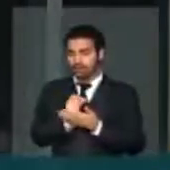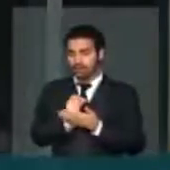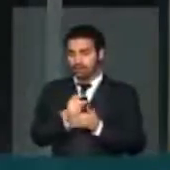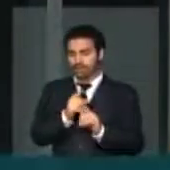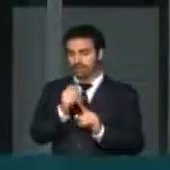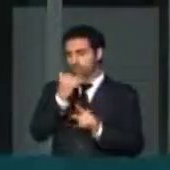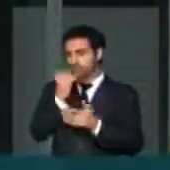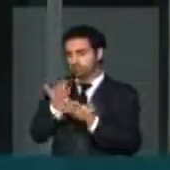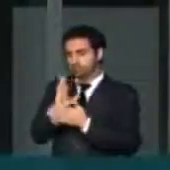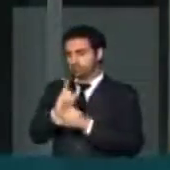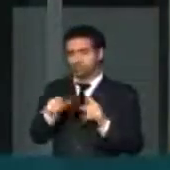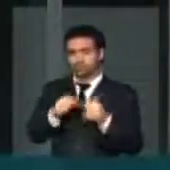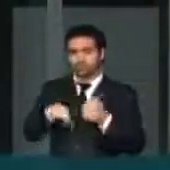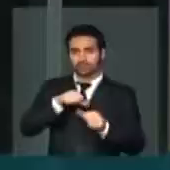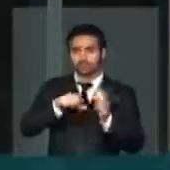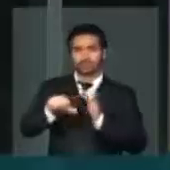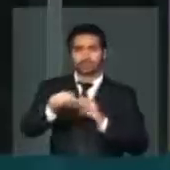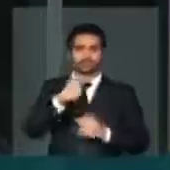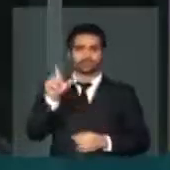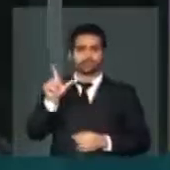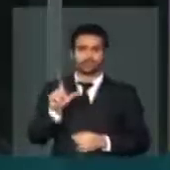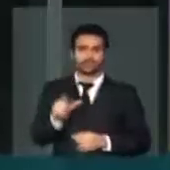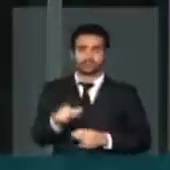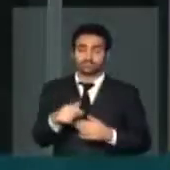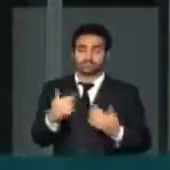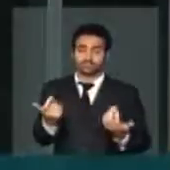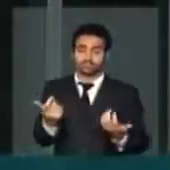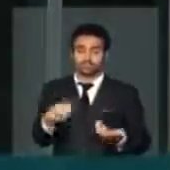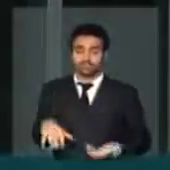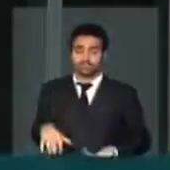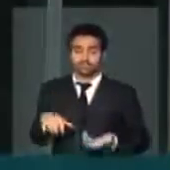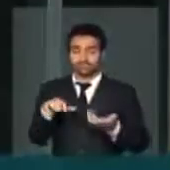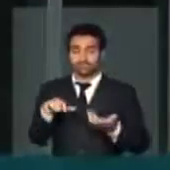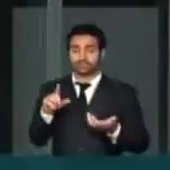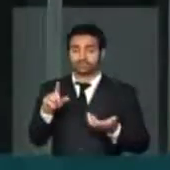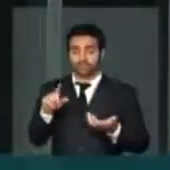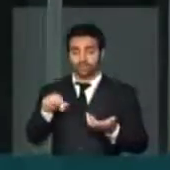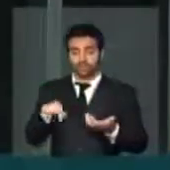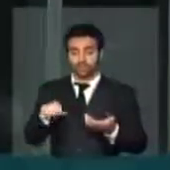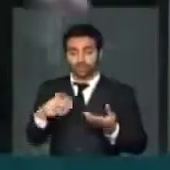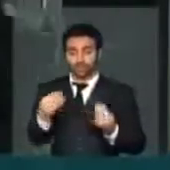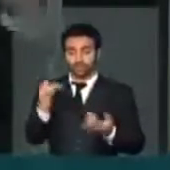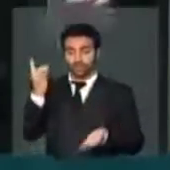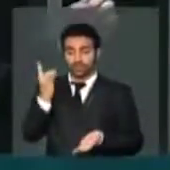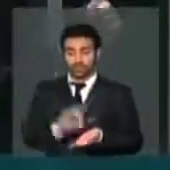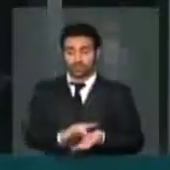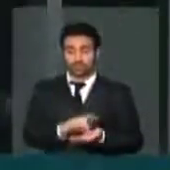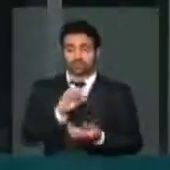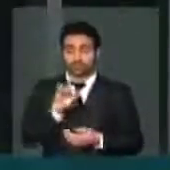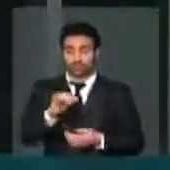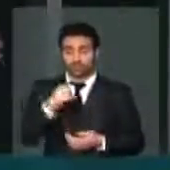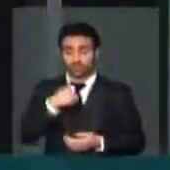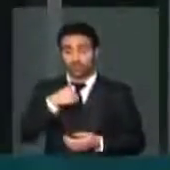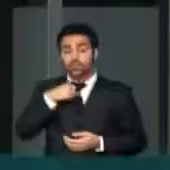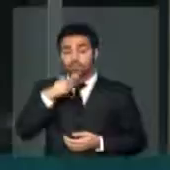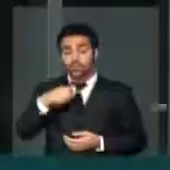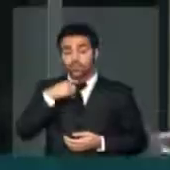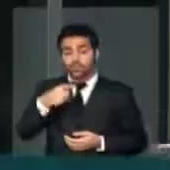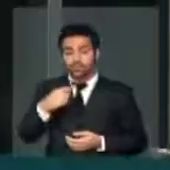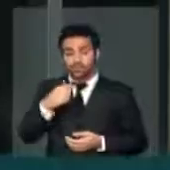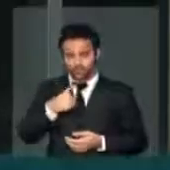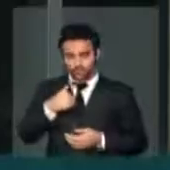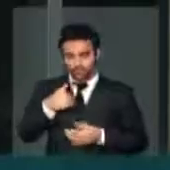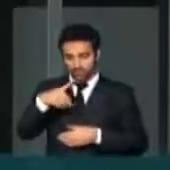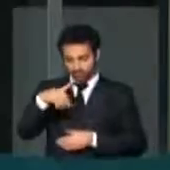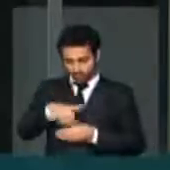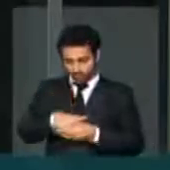que foi pactuado. Conclui, o que garante o parlamento é a sua legitimidade. Quando eu tenho dúvida se o meu voto vai